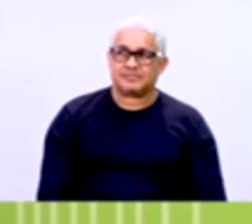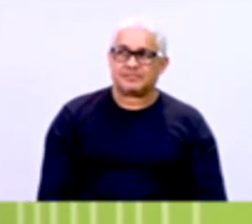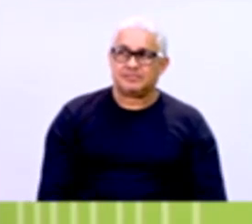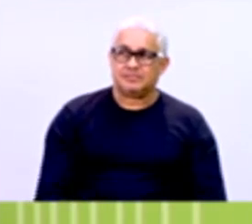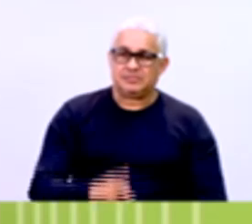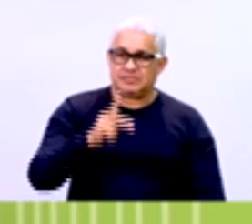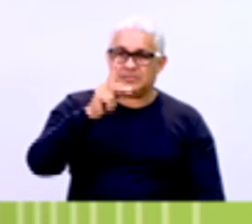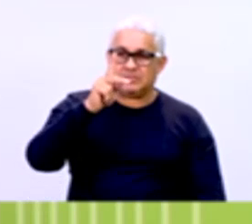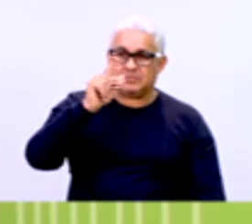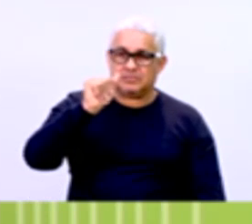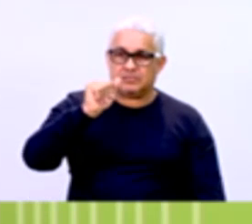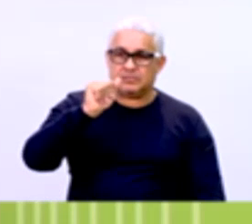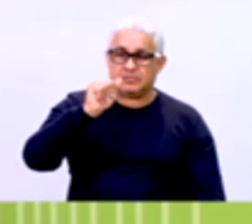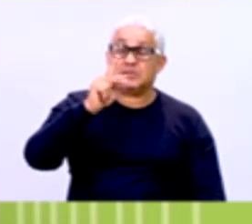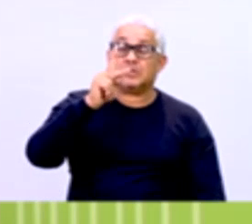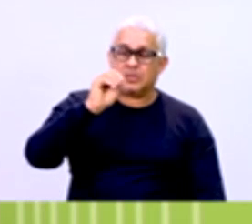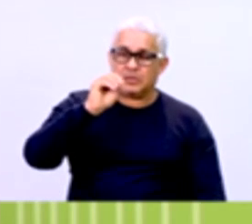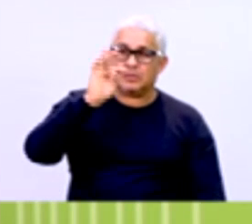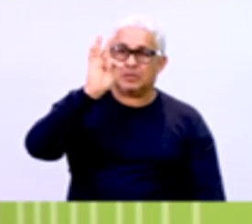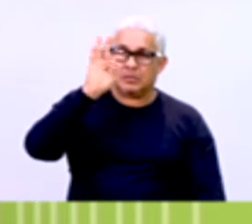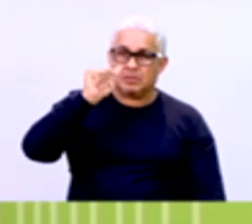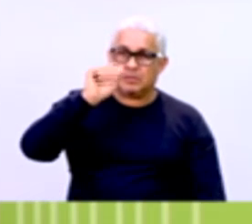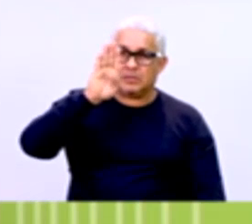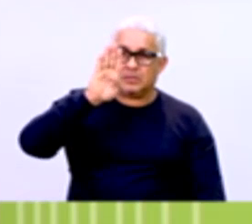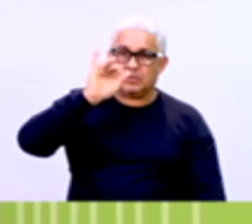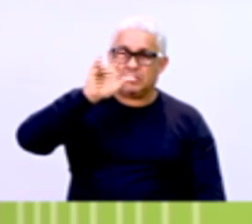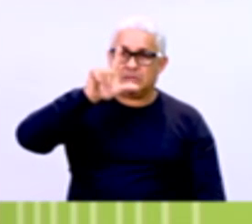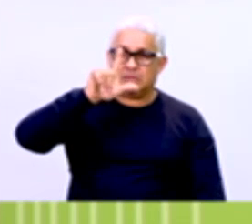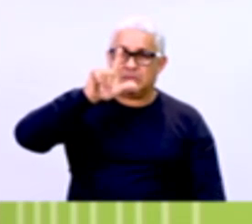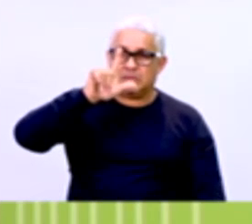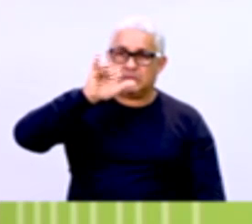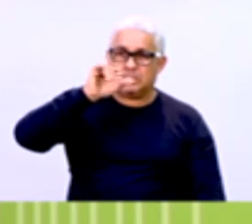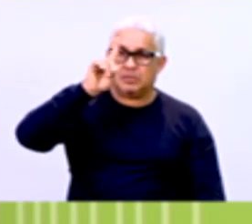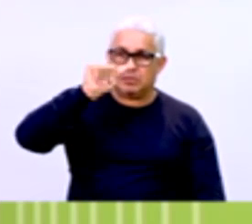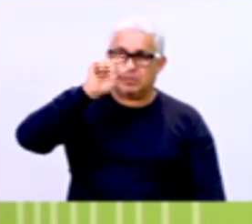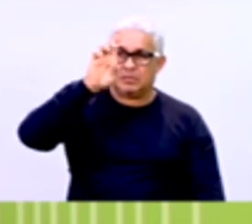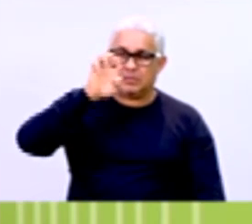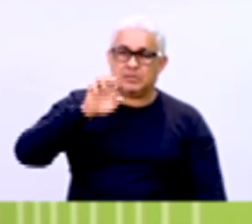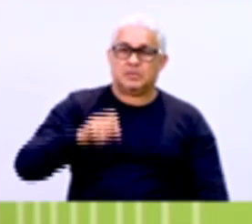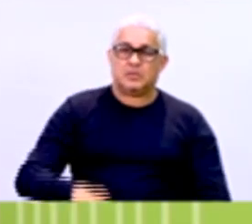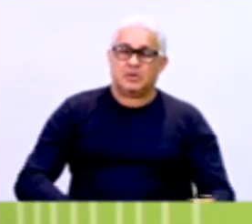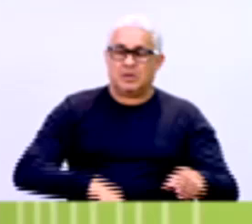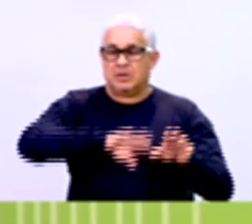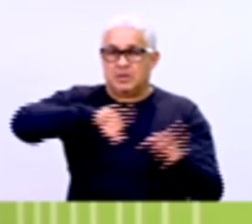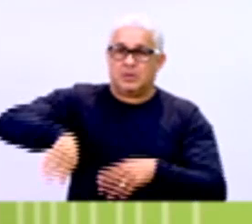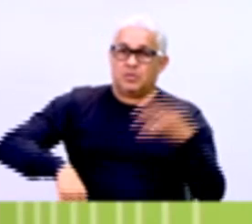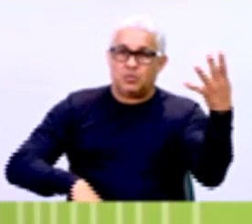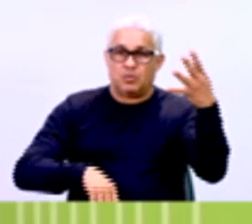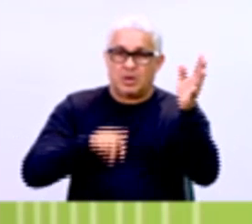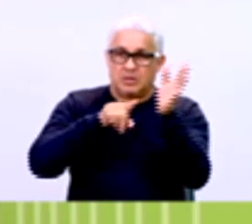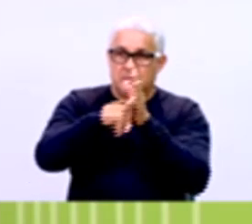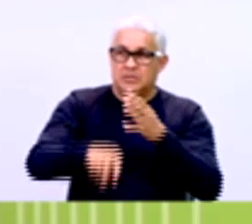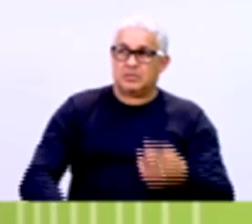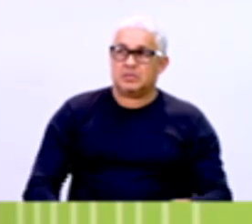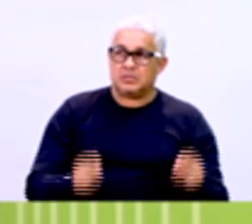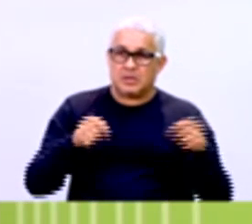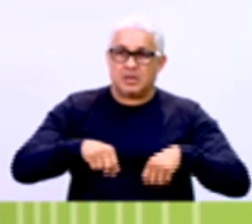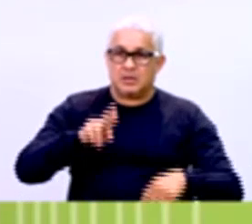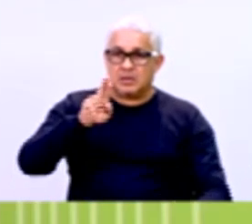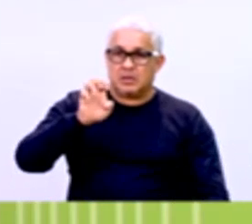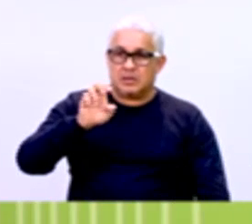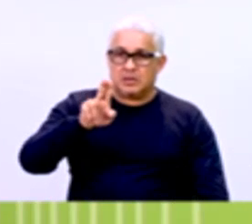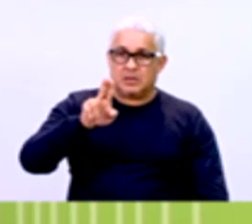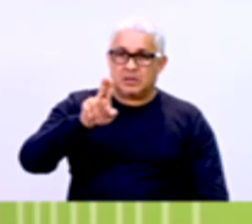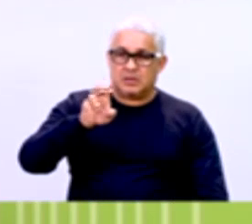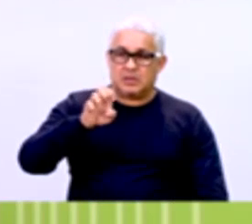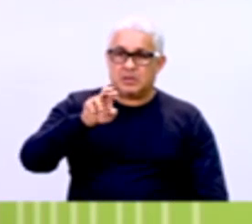bastante. Vamos à alternativa 4. Os recursos naturais são suficientes para muitas gerações. Para muitas